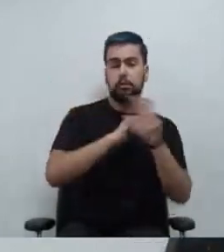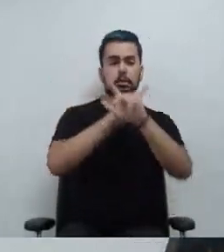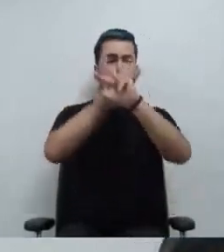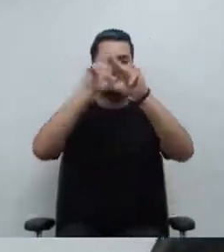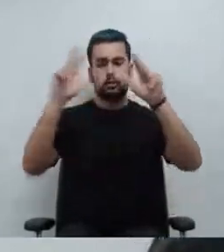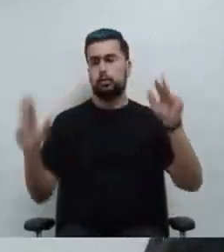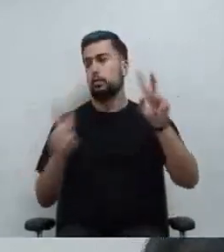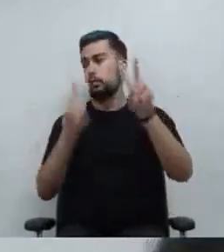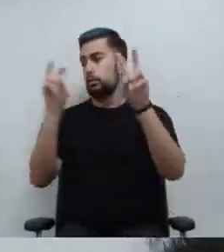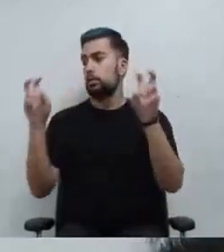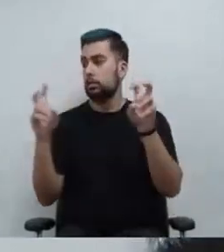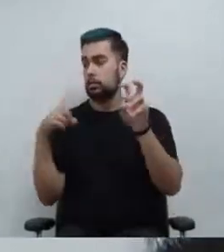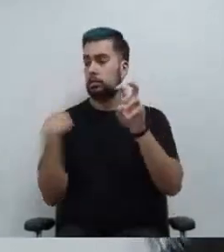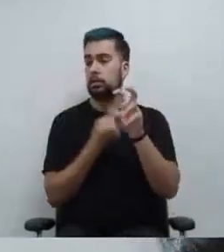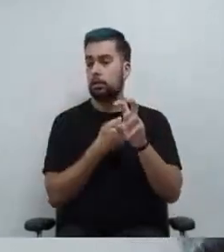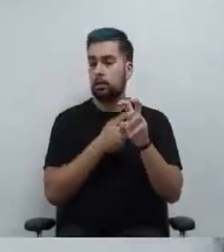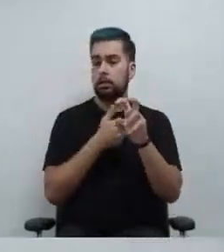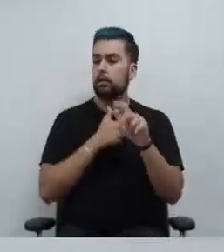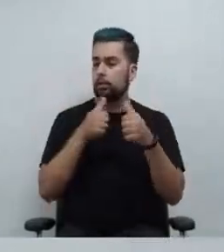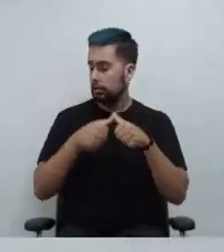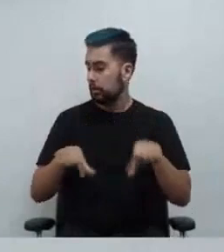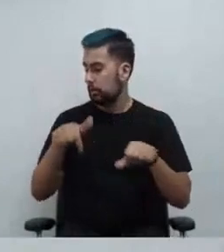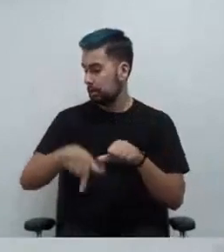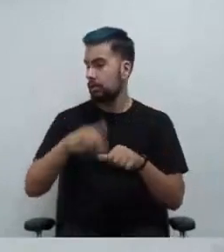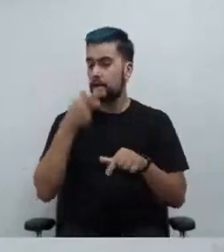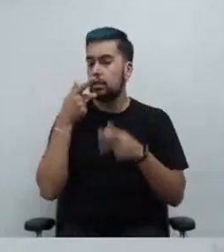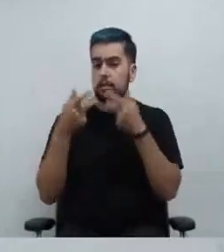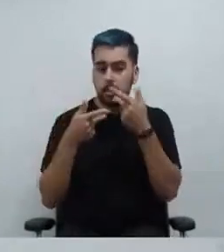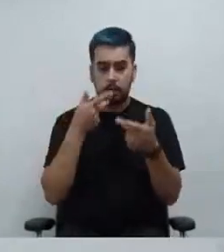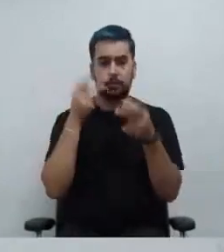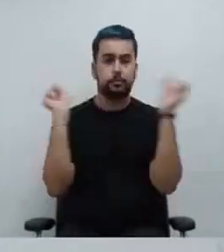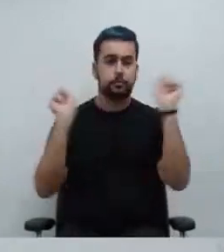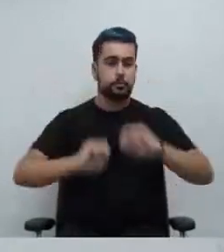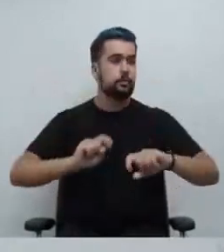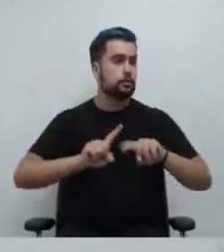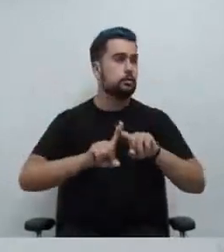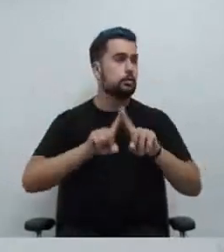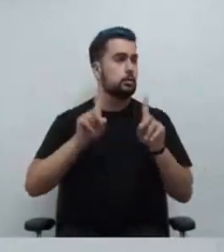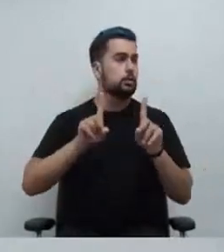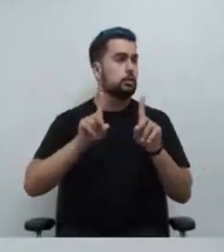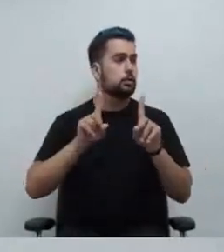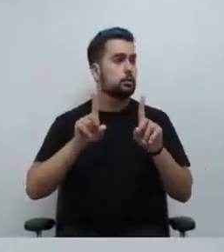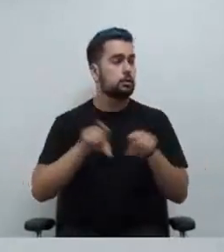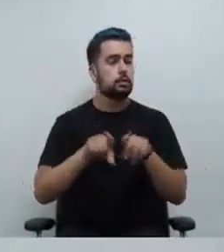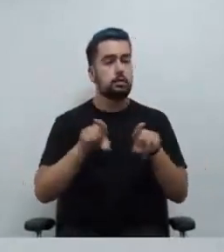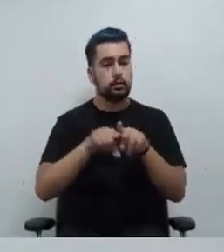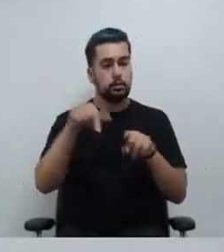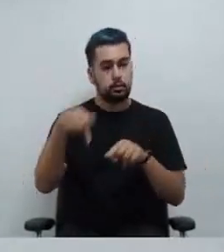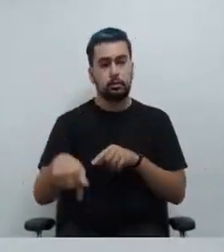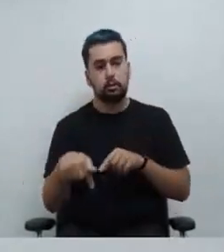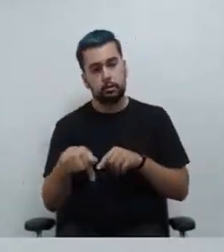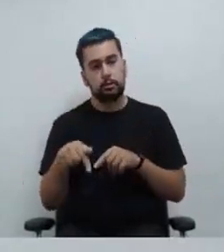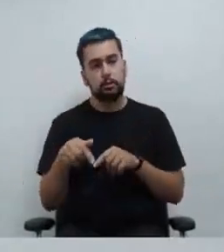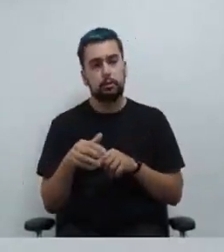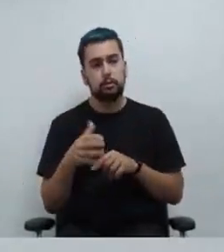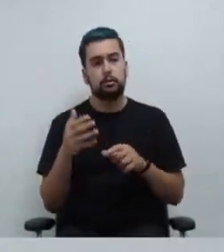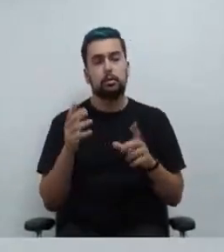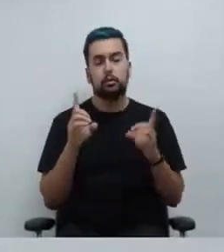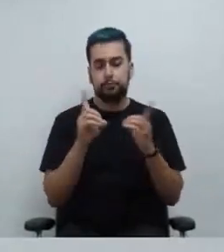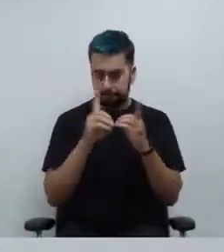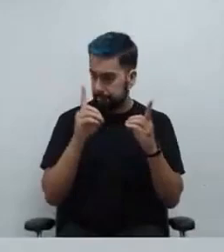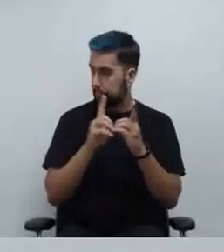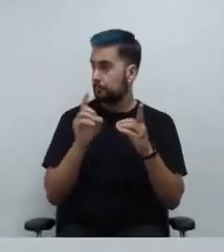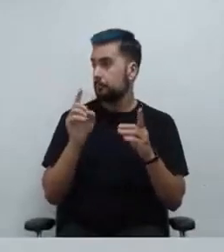questões que eu poderia ficar aqui discorrendo, né, que poderiam aqui ser